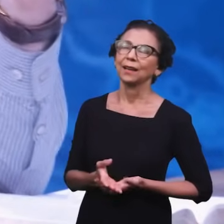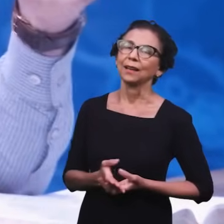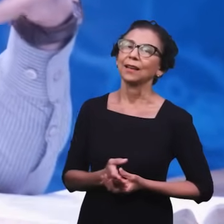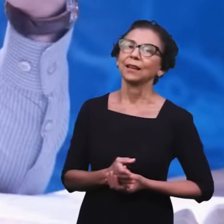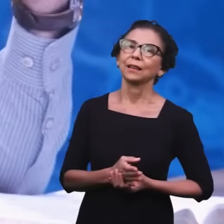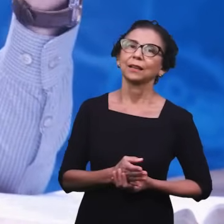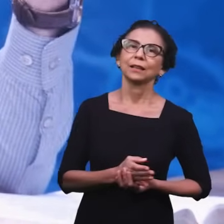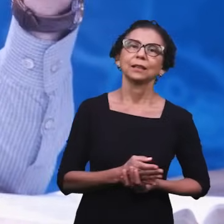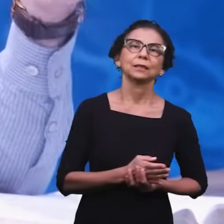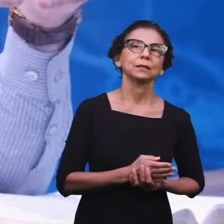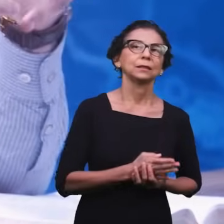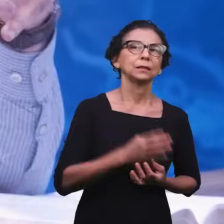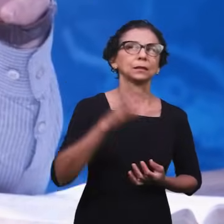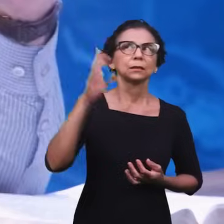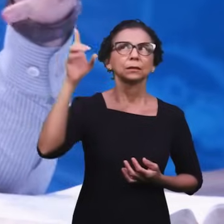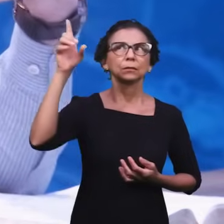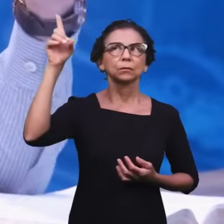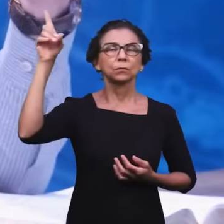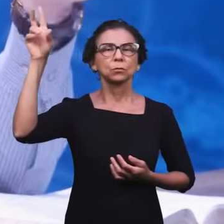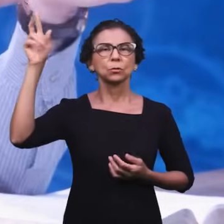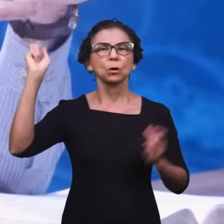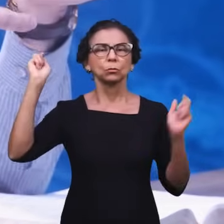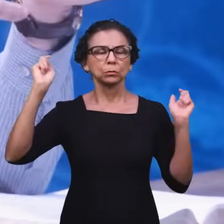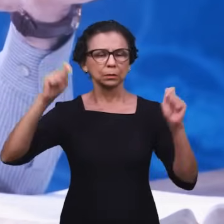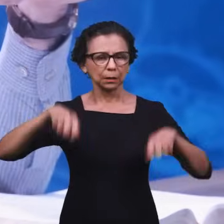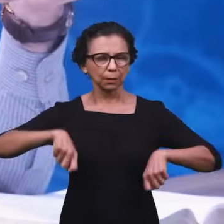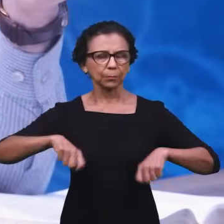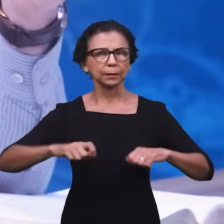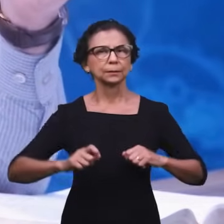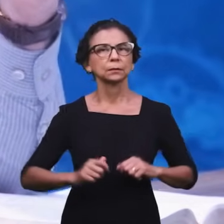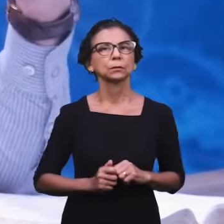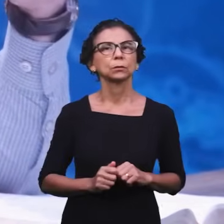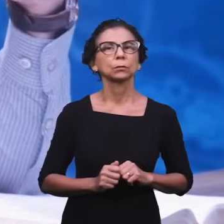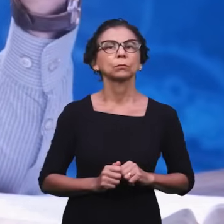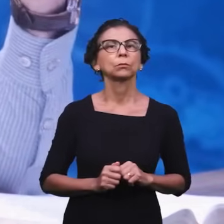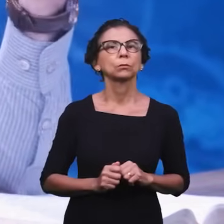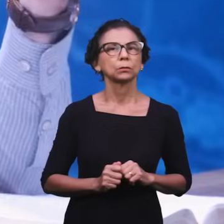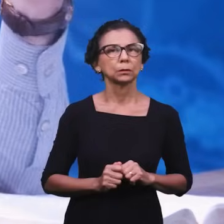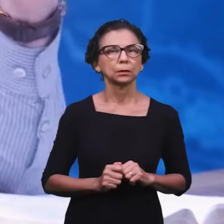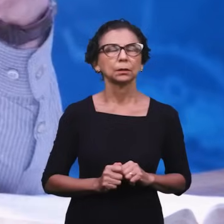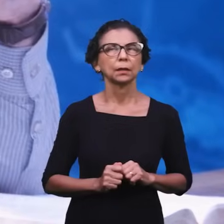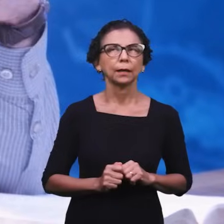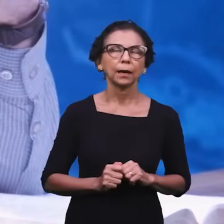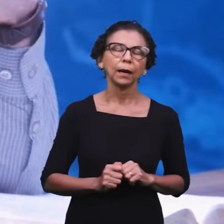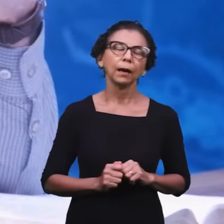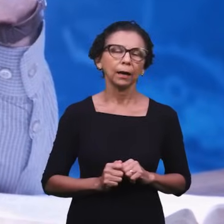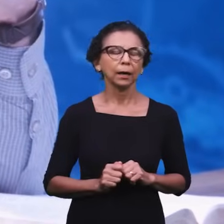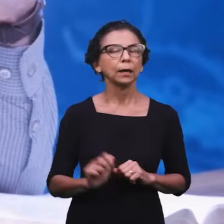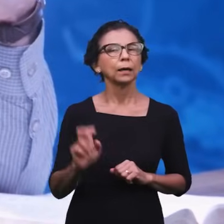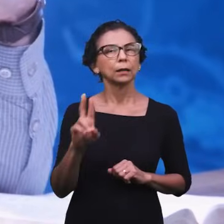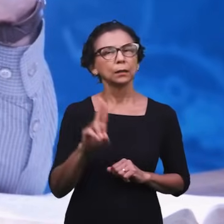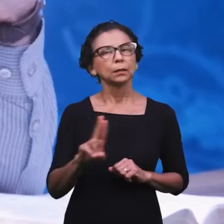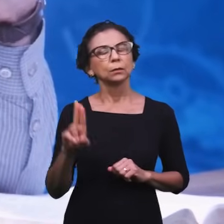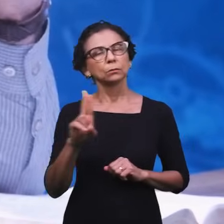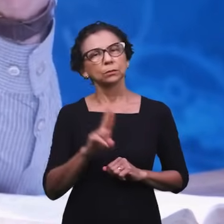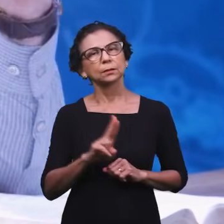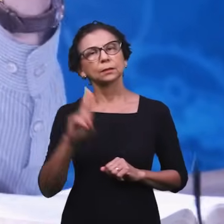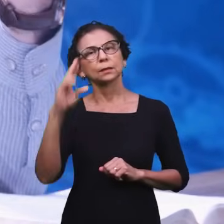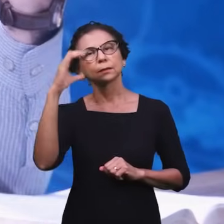de desenvolver a ciência, de usufruir de todas essas coisas que são importantes para todos nós,